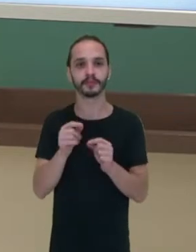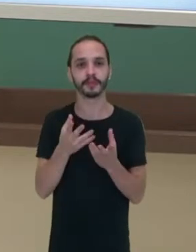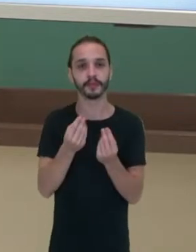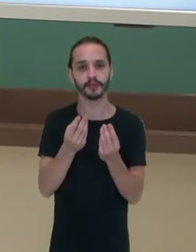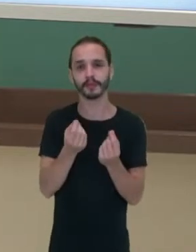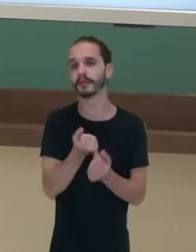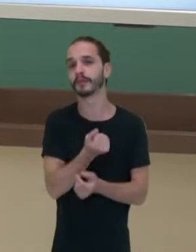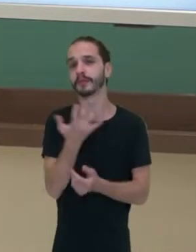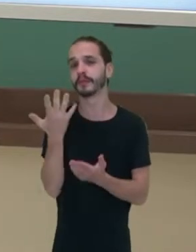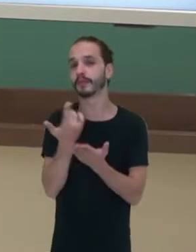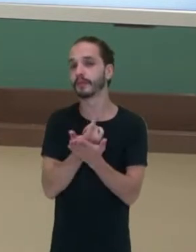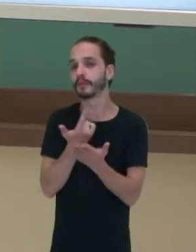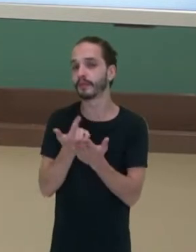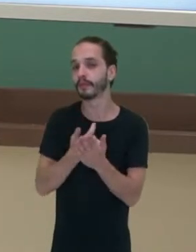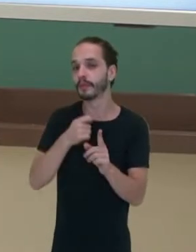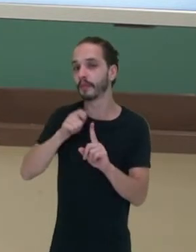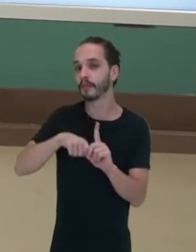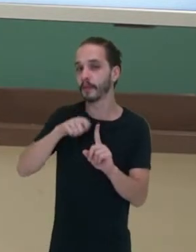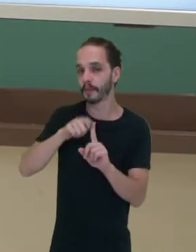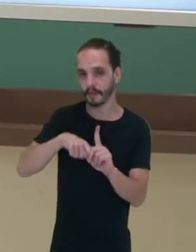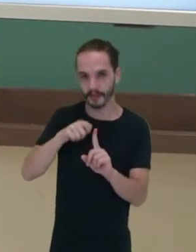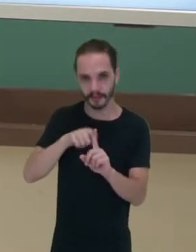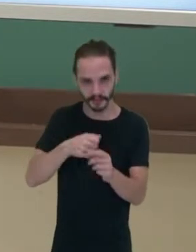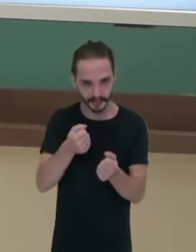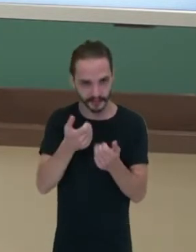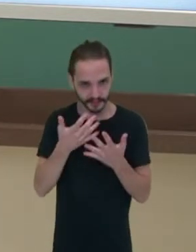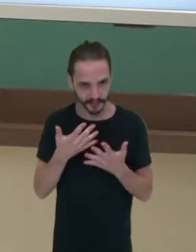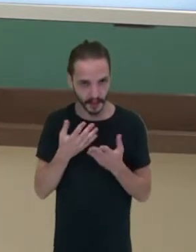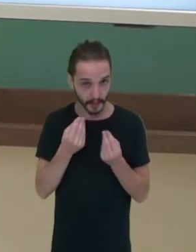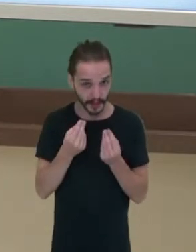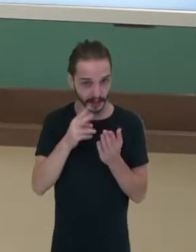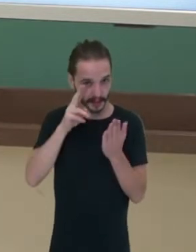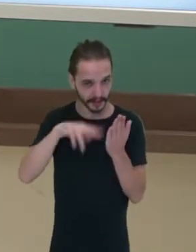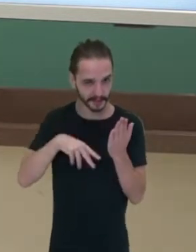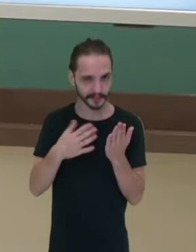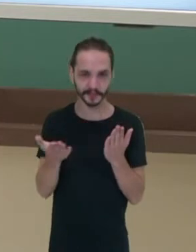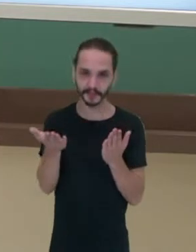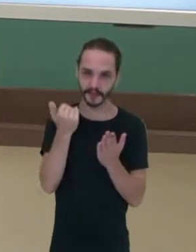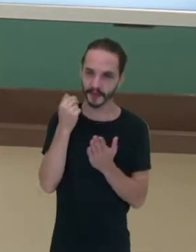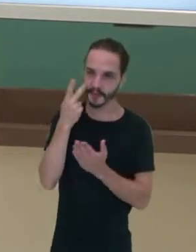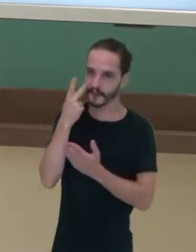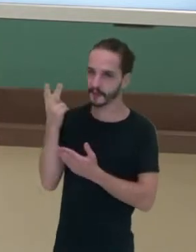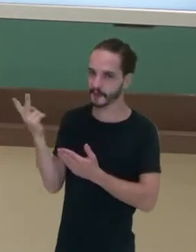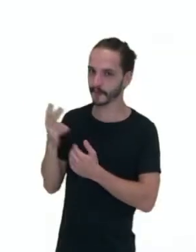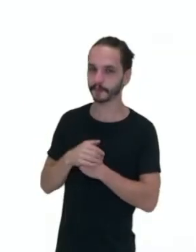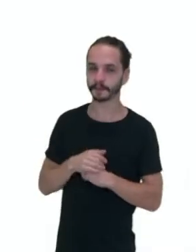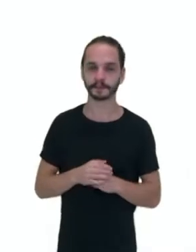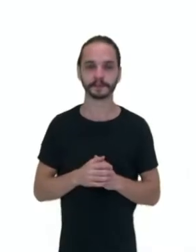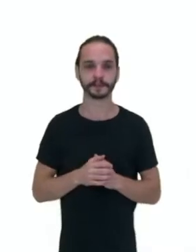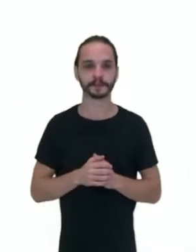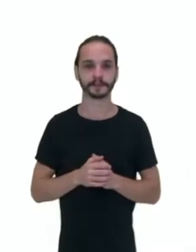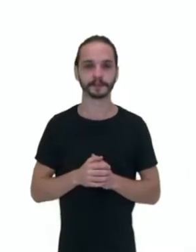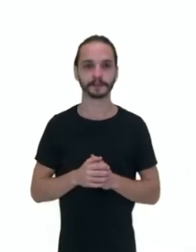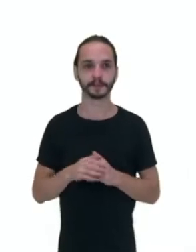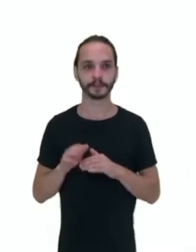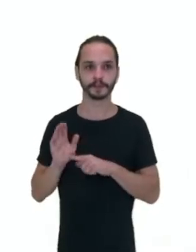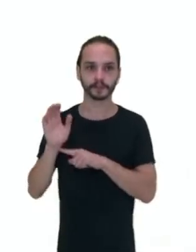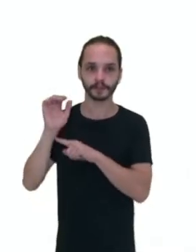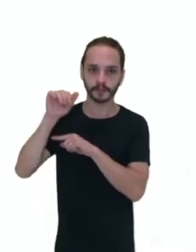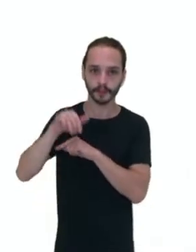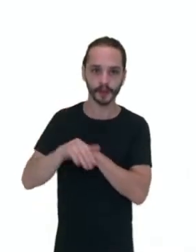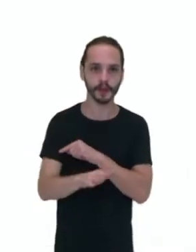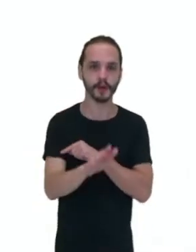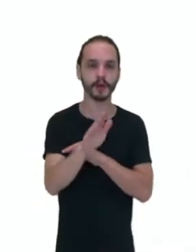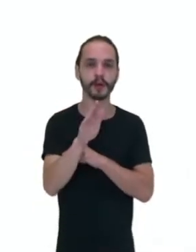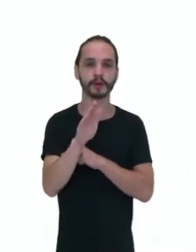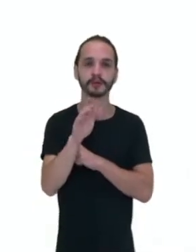você está lendo por mês? Conta para mim. Tá lendo bastante? Bora lá então nessa reportagem comigo? Ondas